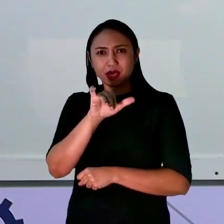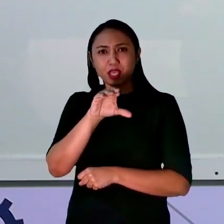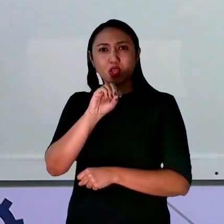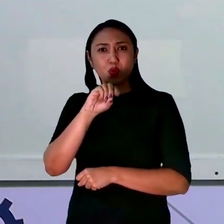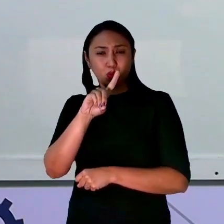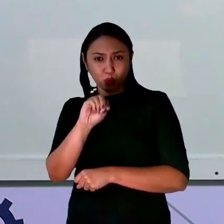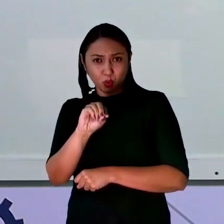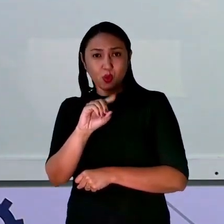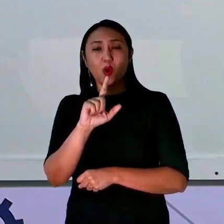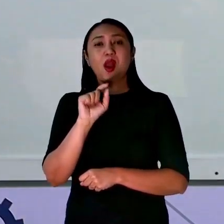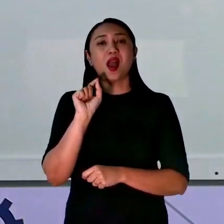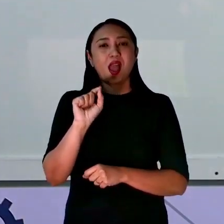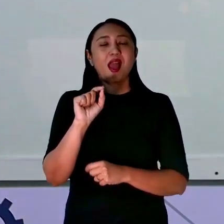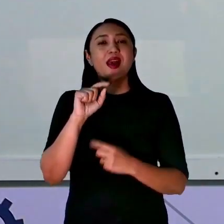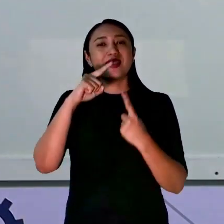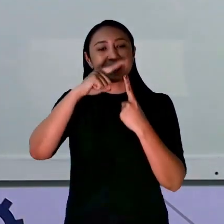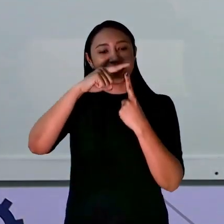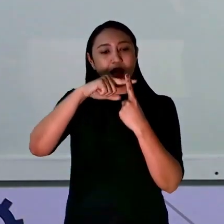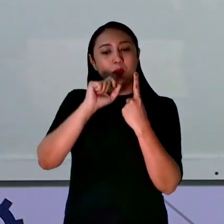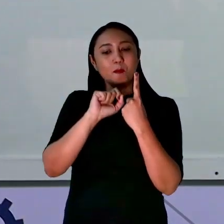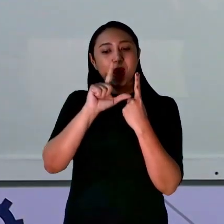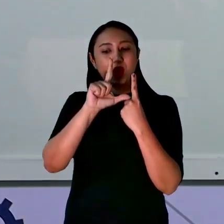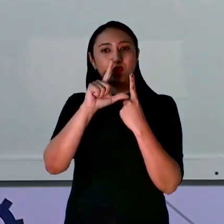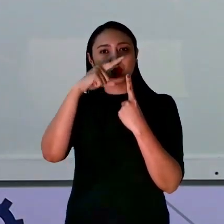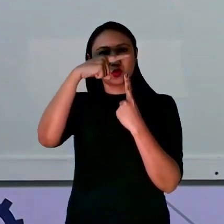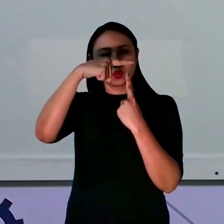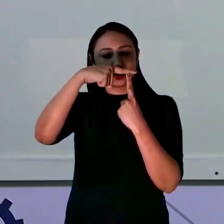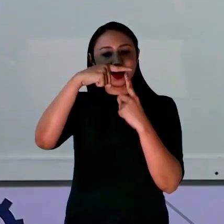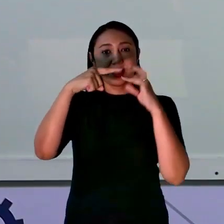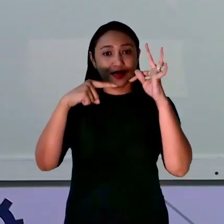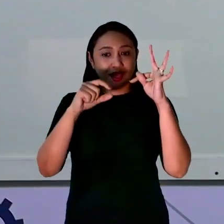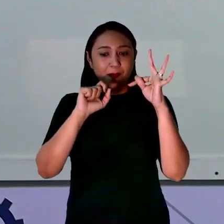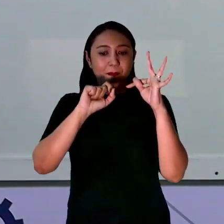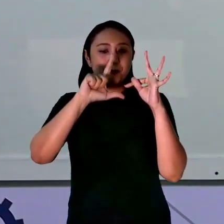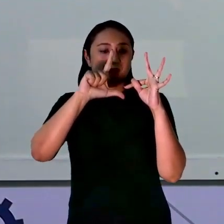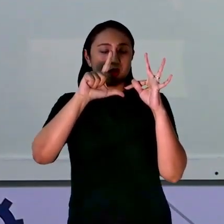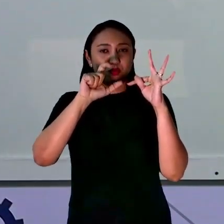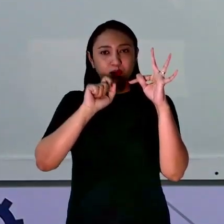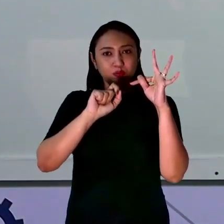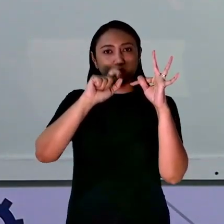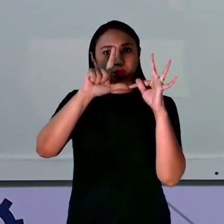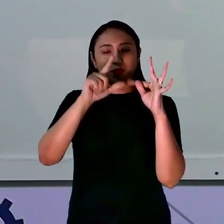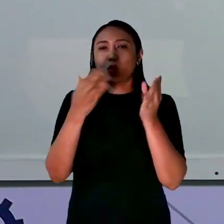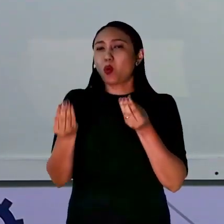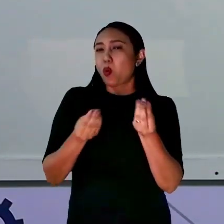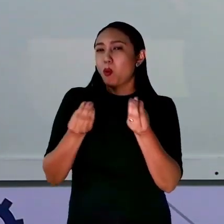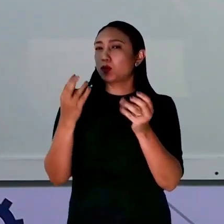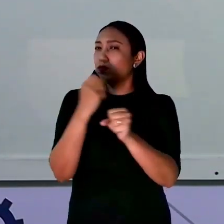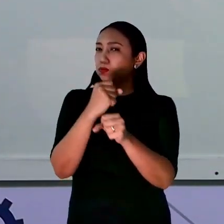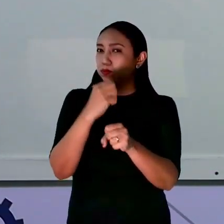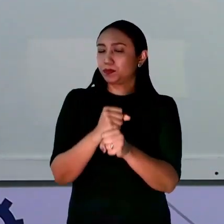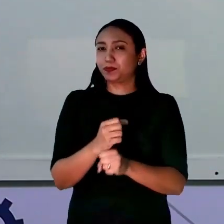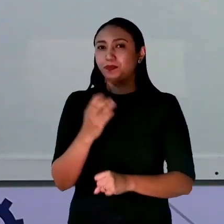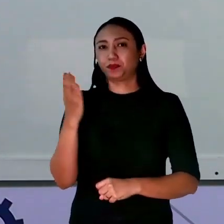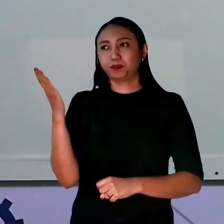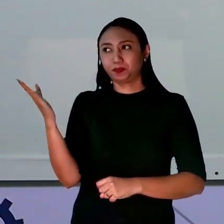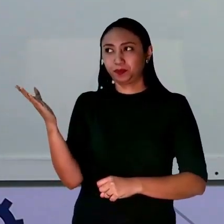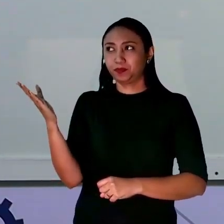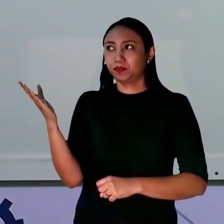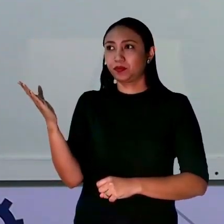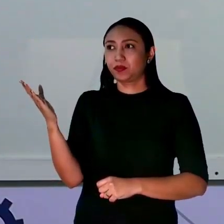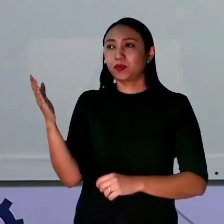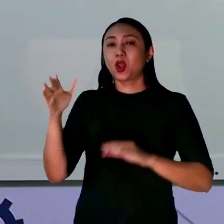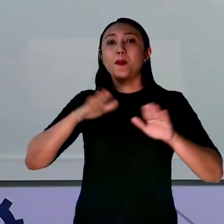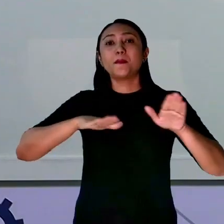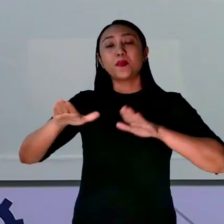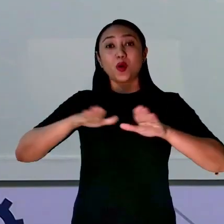esse T maiúsculo, tesão. Tá? Como é que você trabalha o período? Vem cá. Como ela descreve um